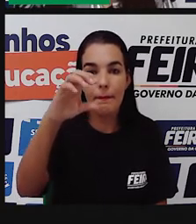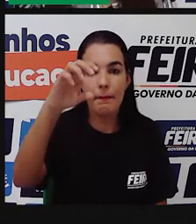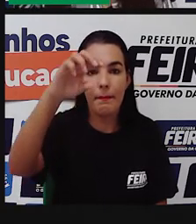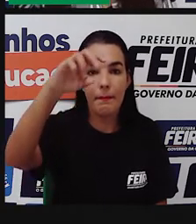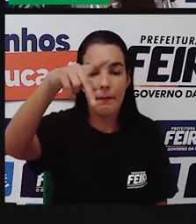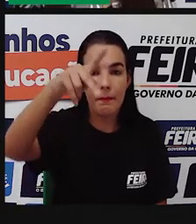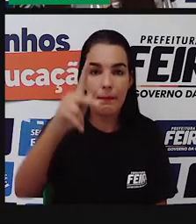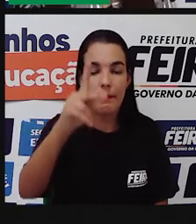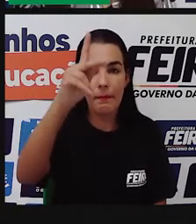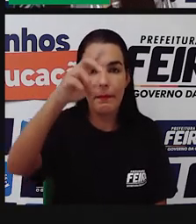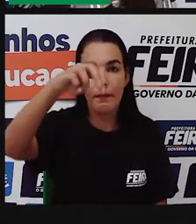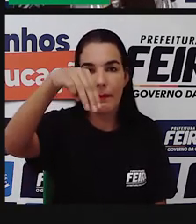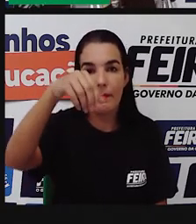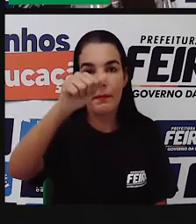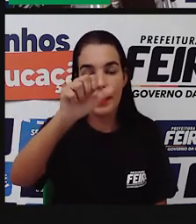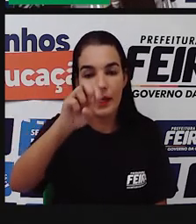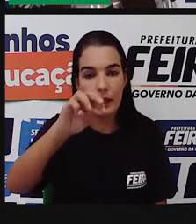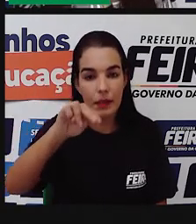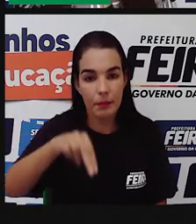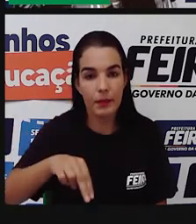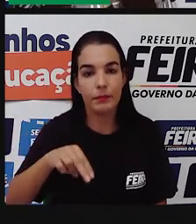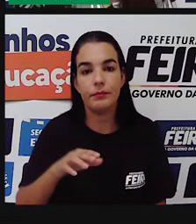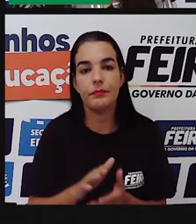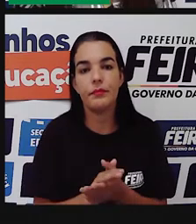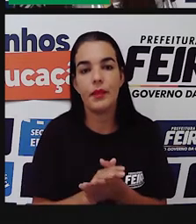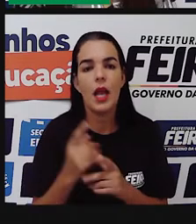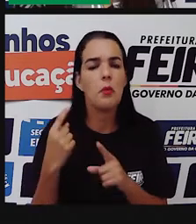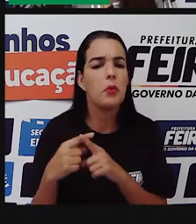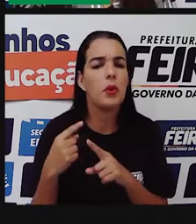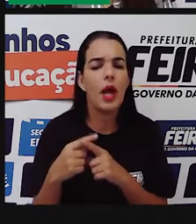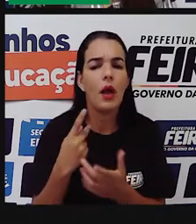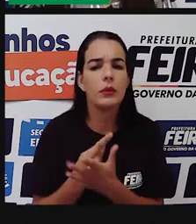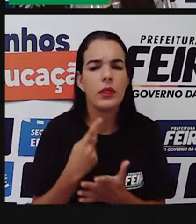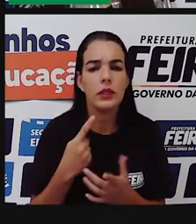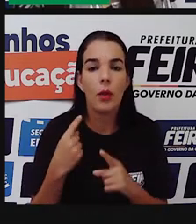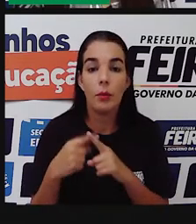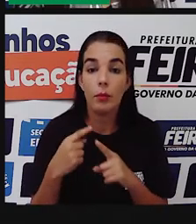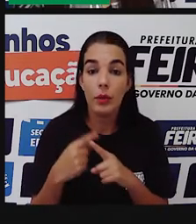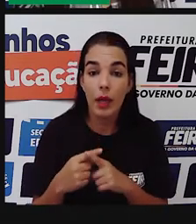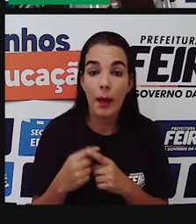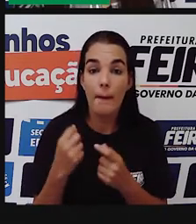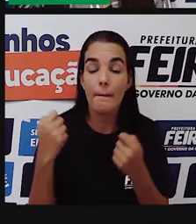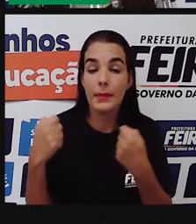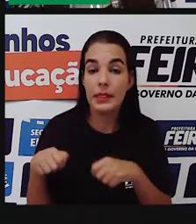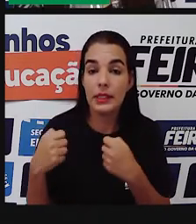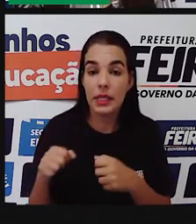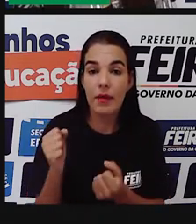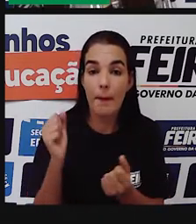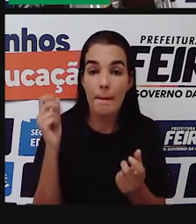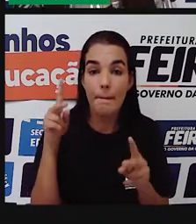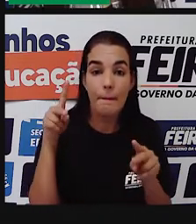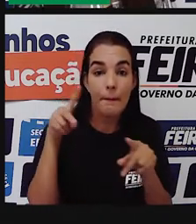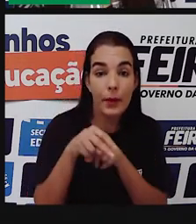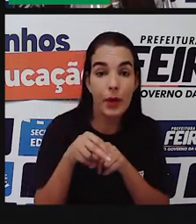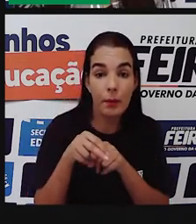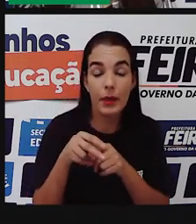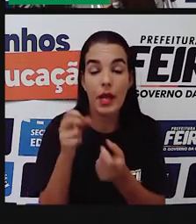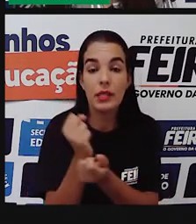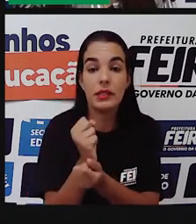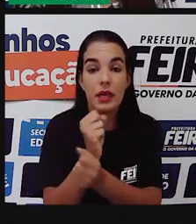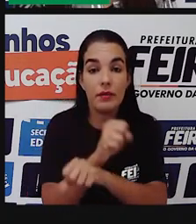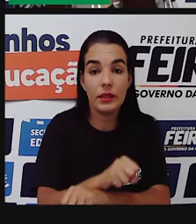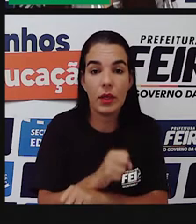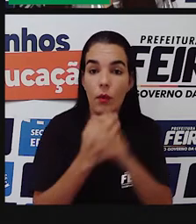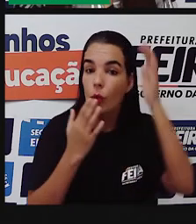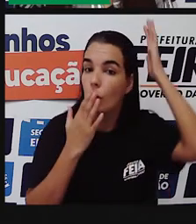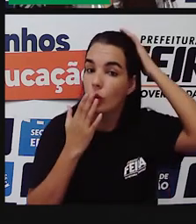de escravizar os indígenas e por causa do monopólio aí da Companhia do Comércio de Maranhão. A revolta ela toma